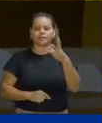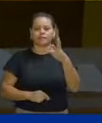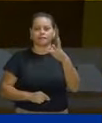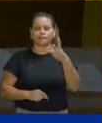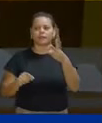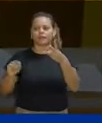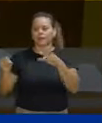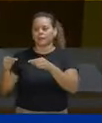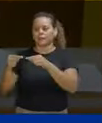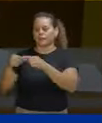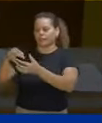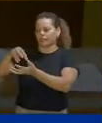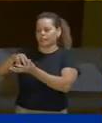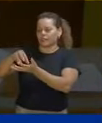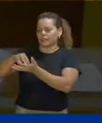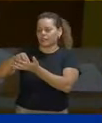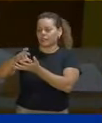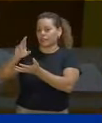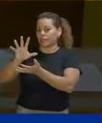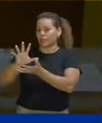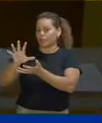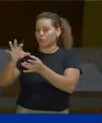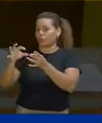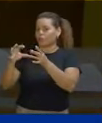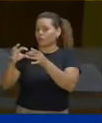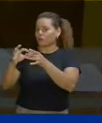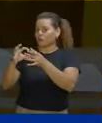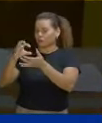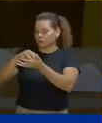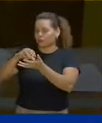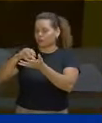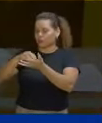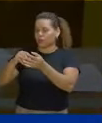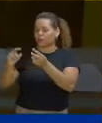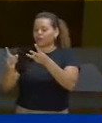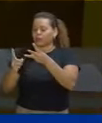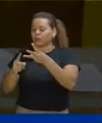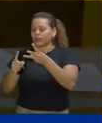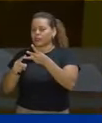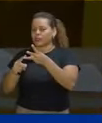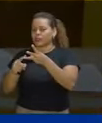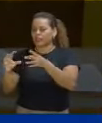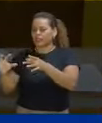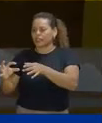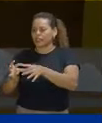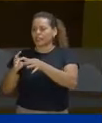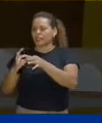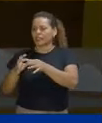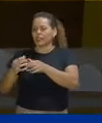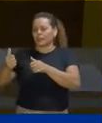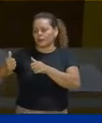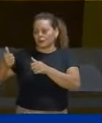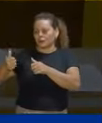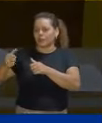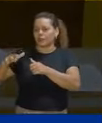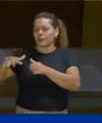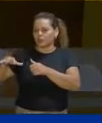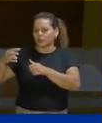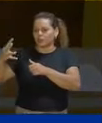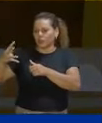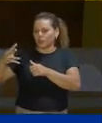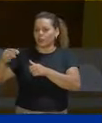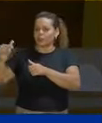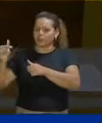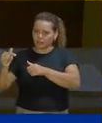o terceiro núcleo regional eleitoral das garantias, e que ficariam vinculados a ele a 1ª zona, a 4ª